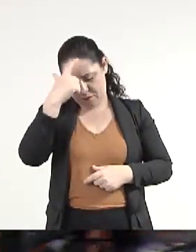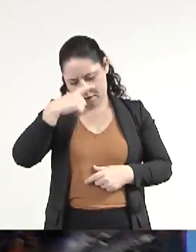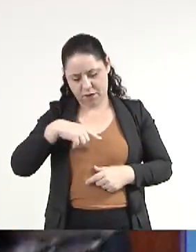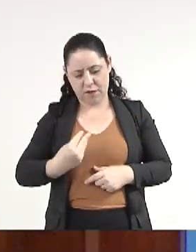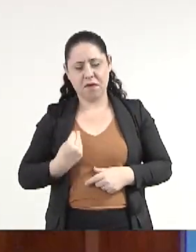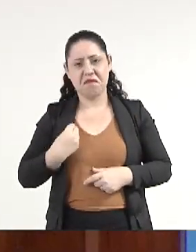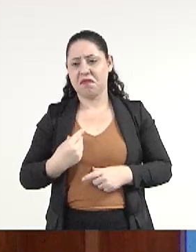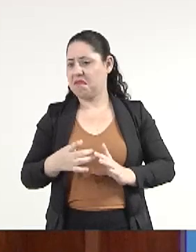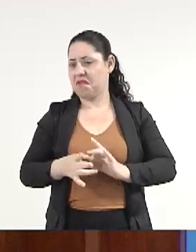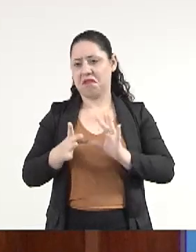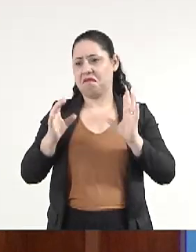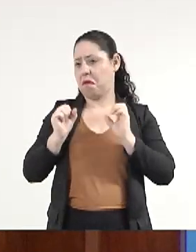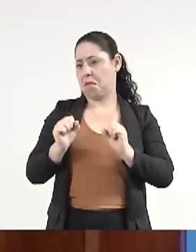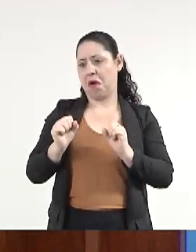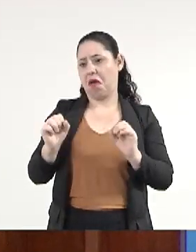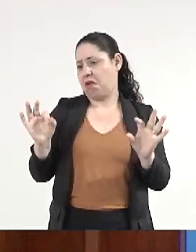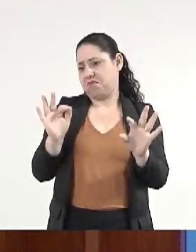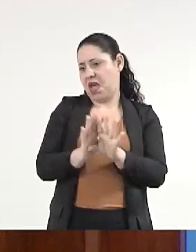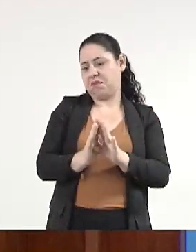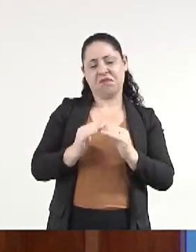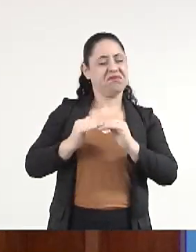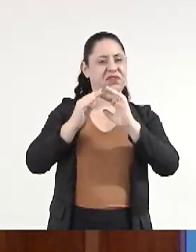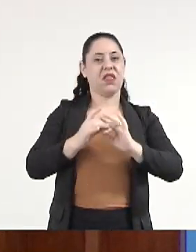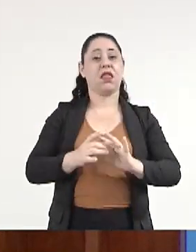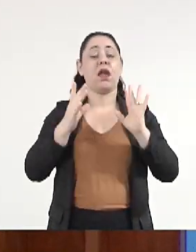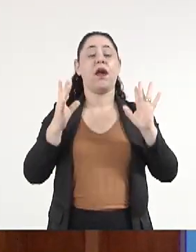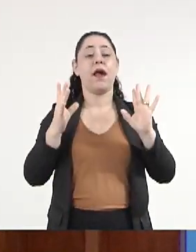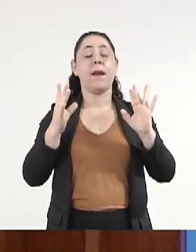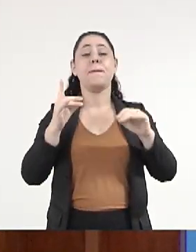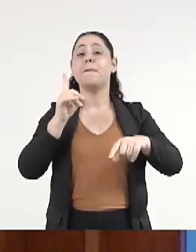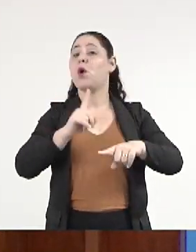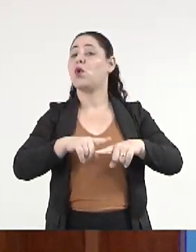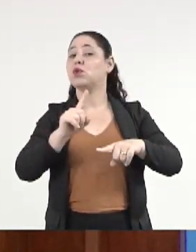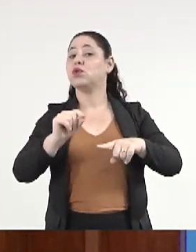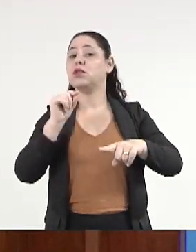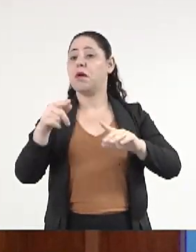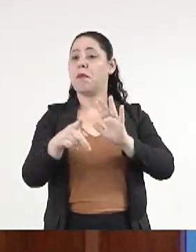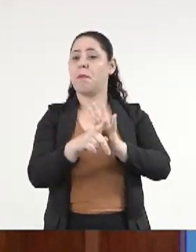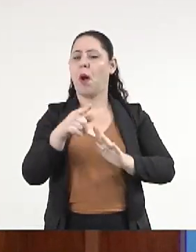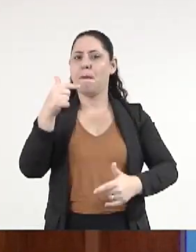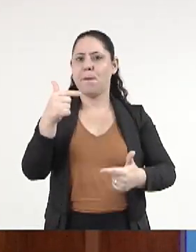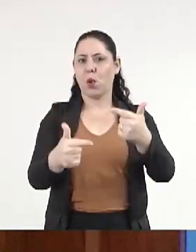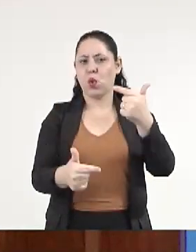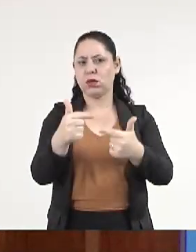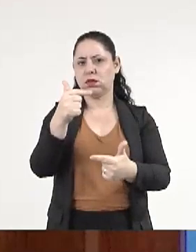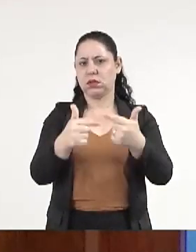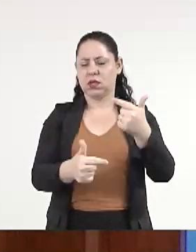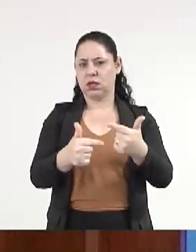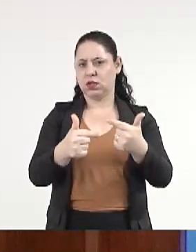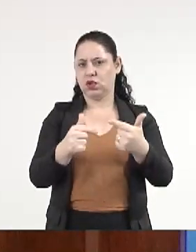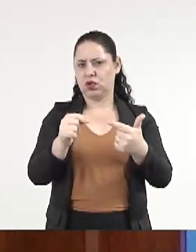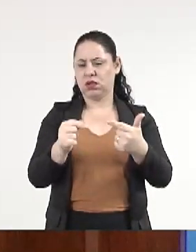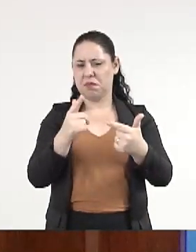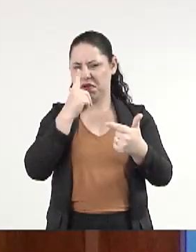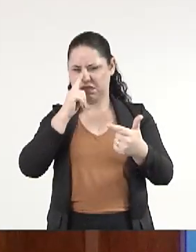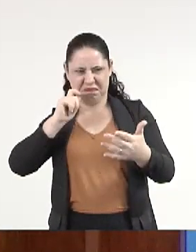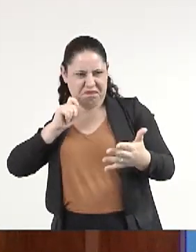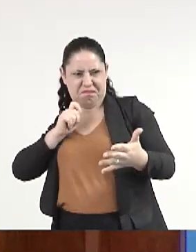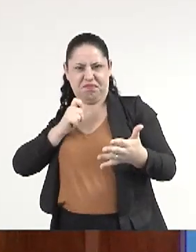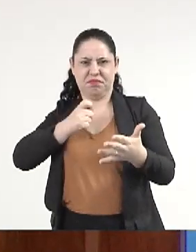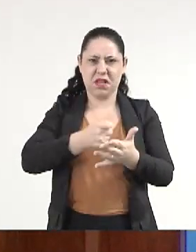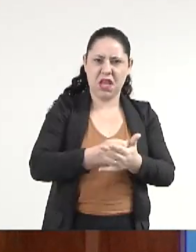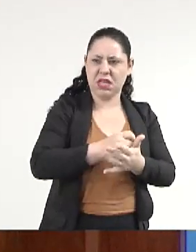à disposição para acabar com a democracia, motivadas por uma política extremamente radical